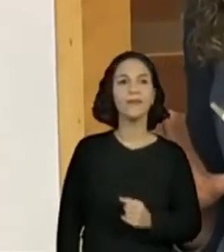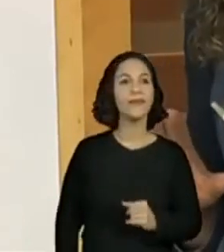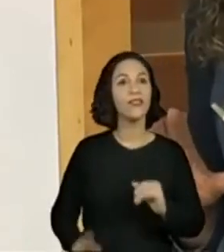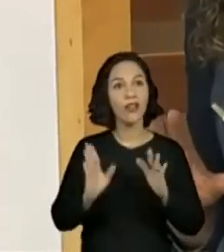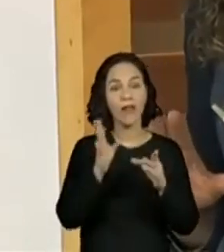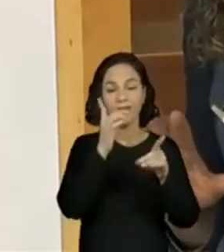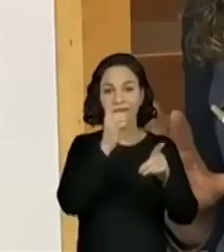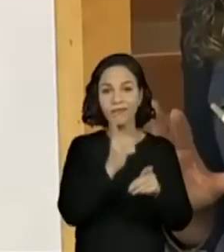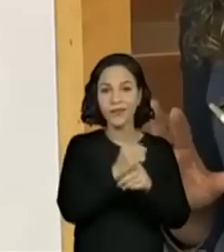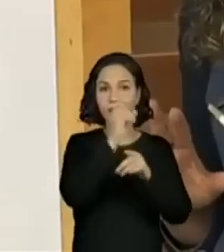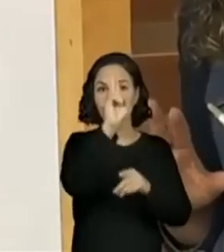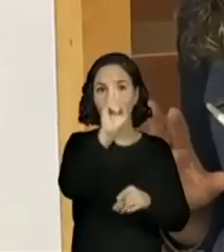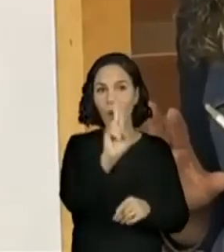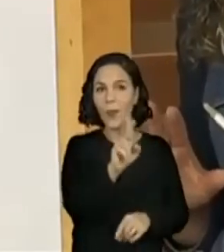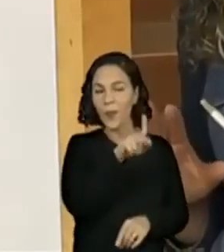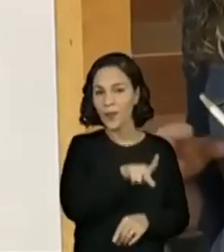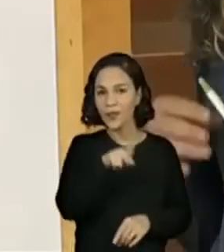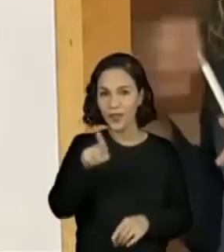e do professor?